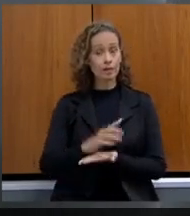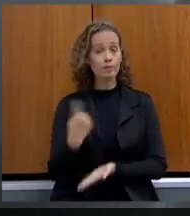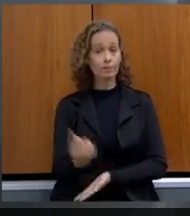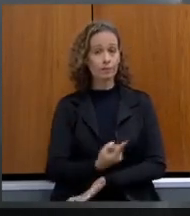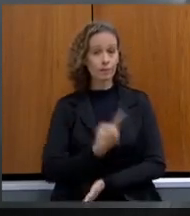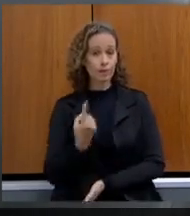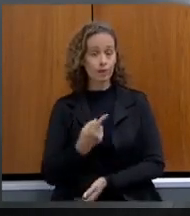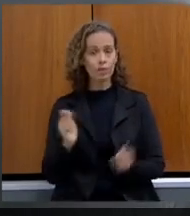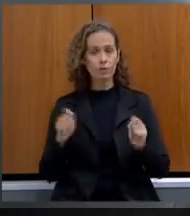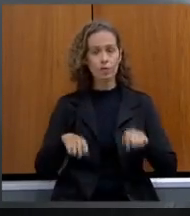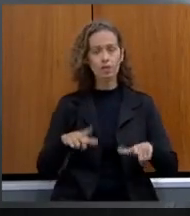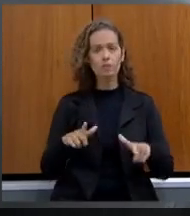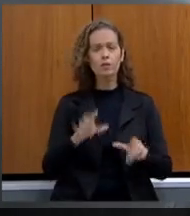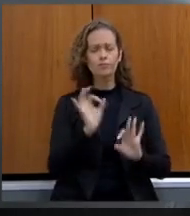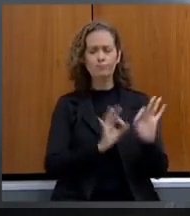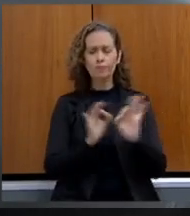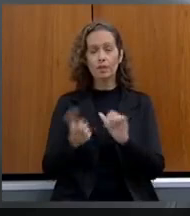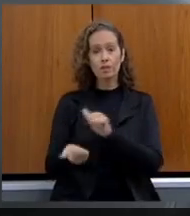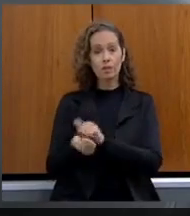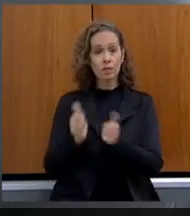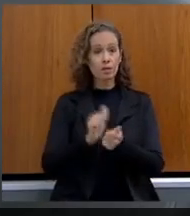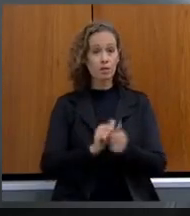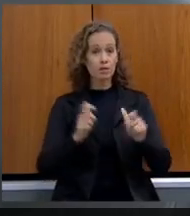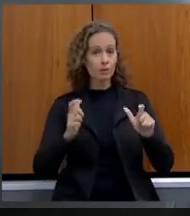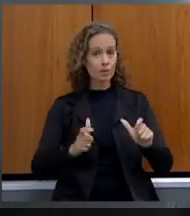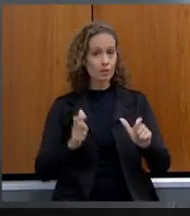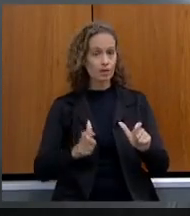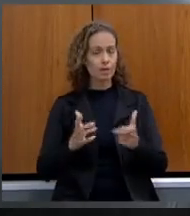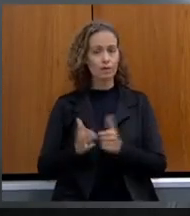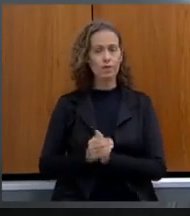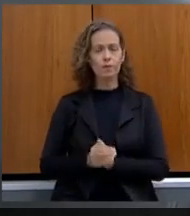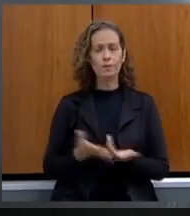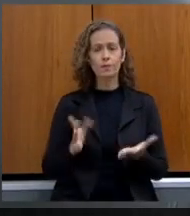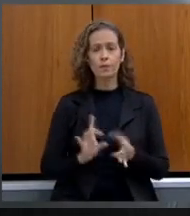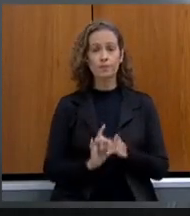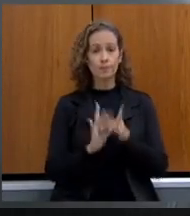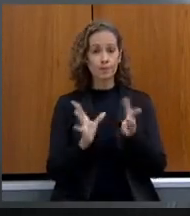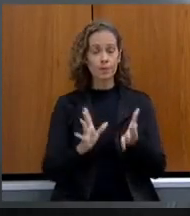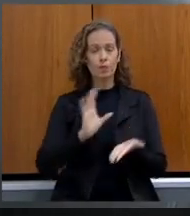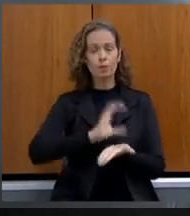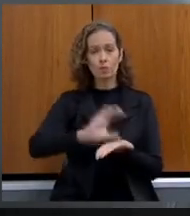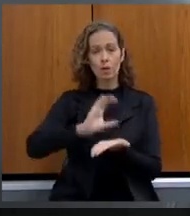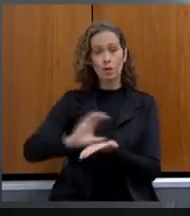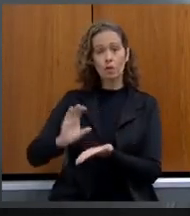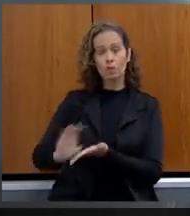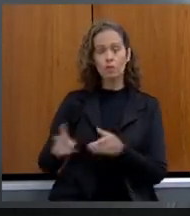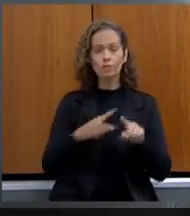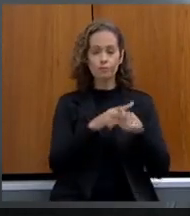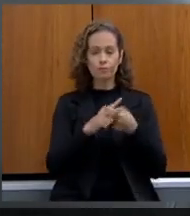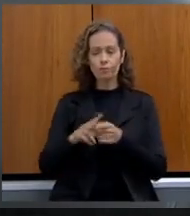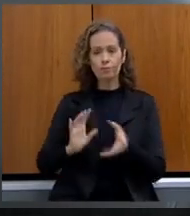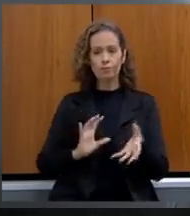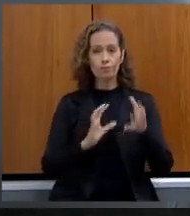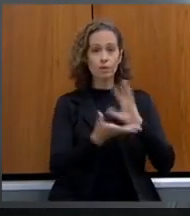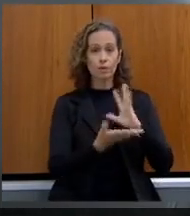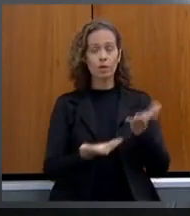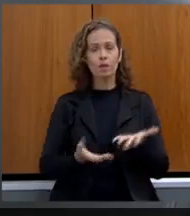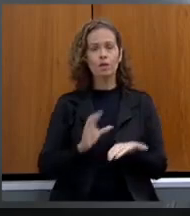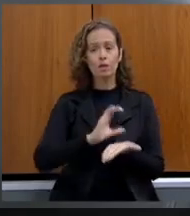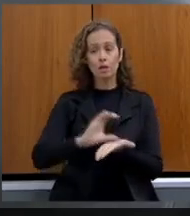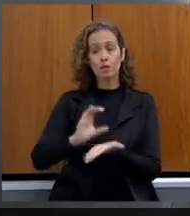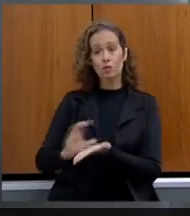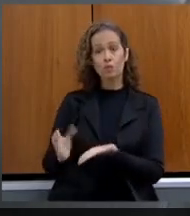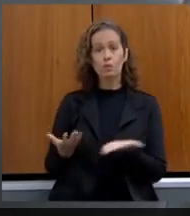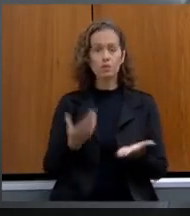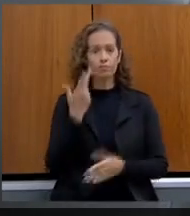para que nós possamos fazer adaptações de espaço né foram disponibilizados todos os recursos de manutenção e custeio esses recursos são os recursos